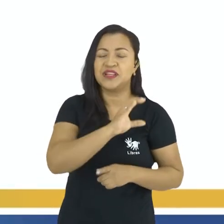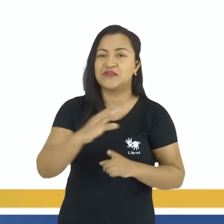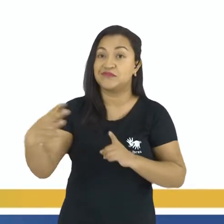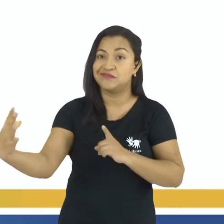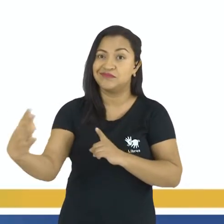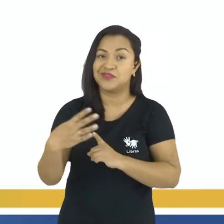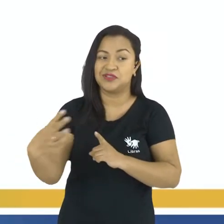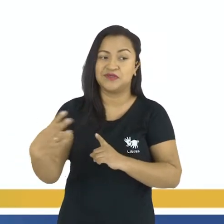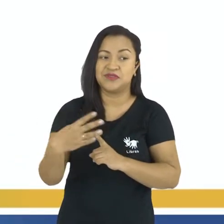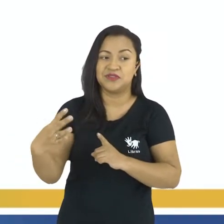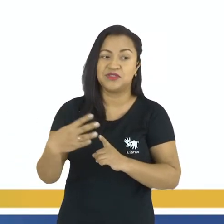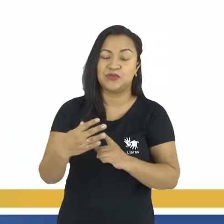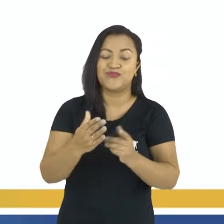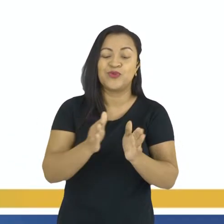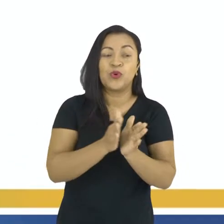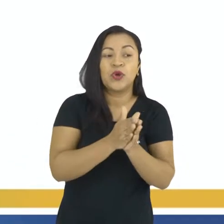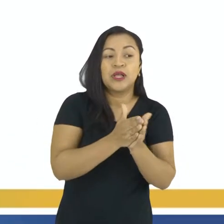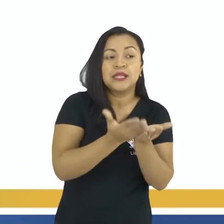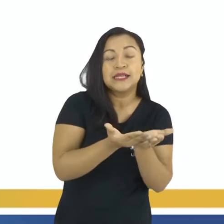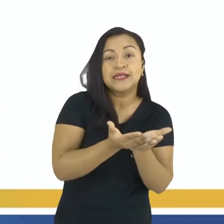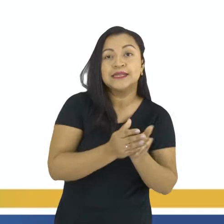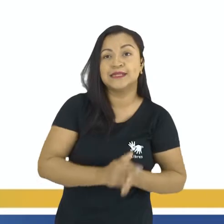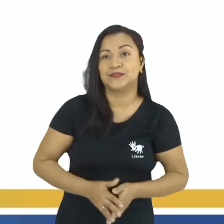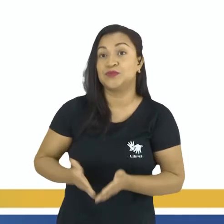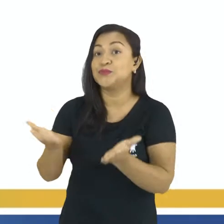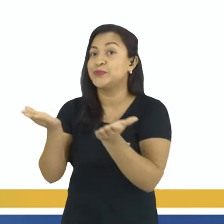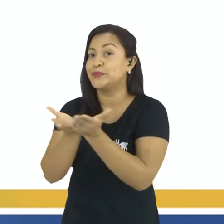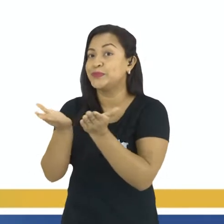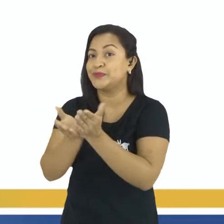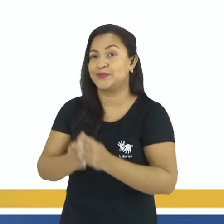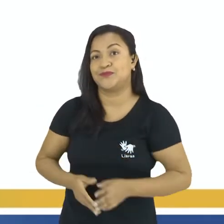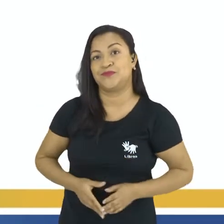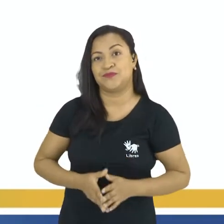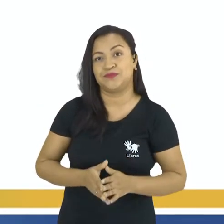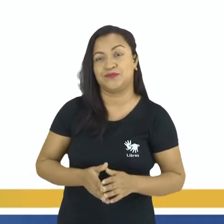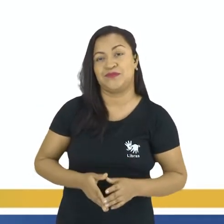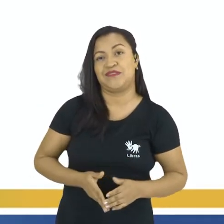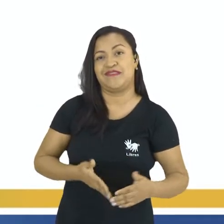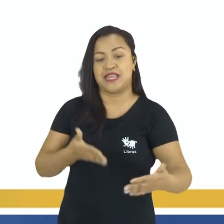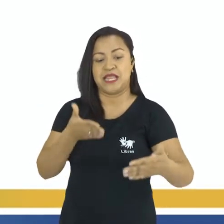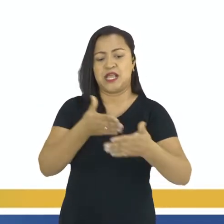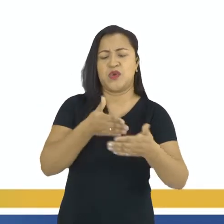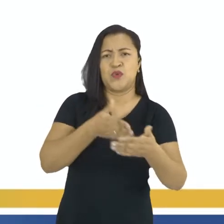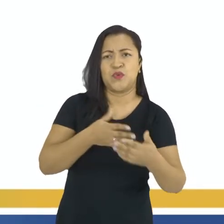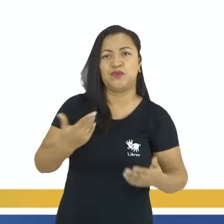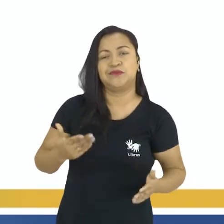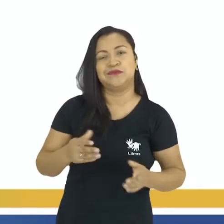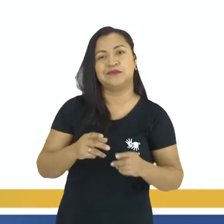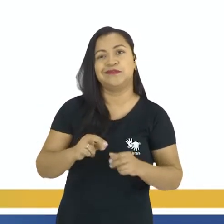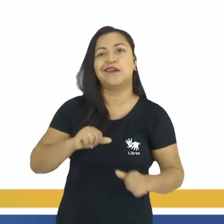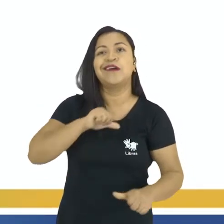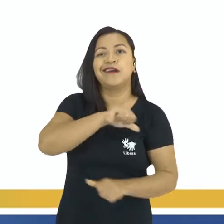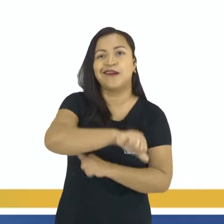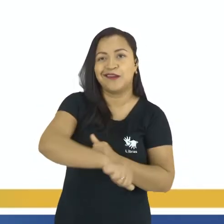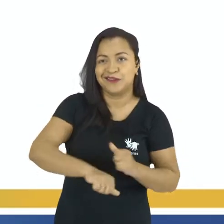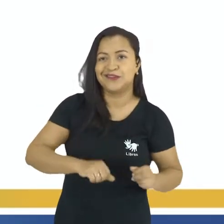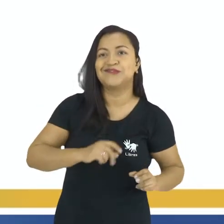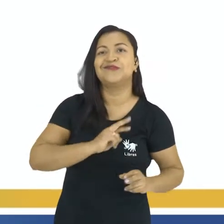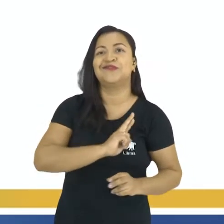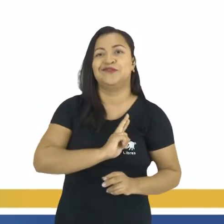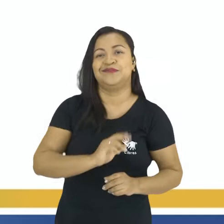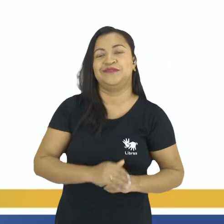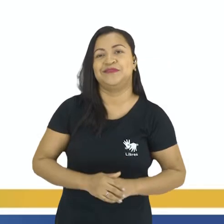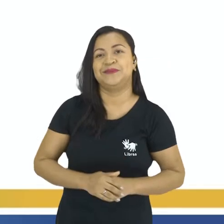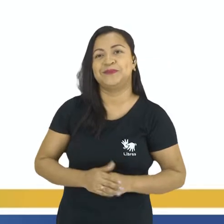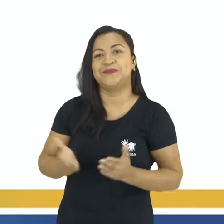obras não católicas, ou seja, protestante, conter aí o avanço da religião protestante. Olha só, de olho aqui no